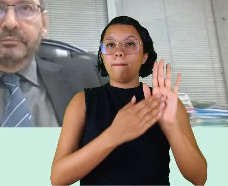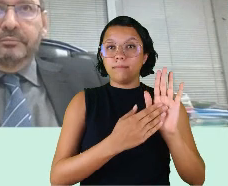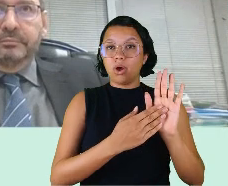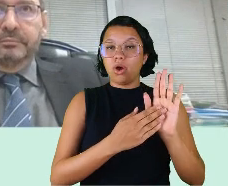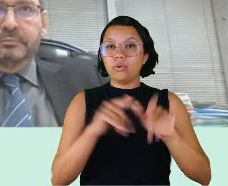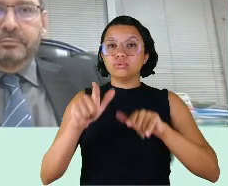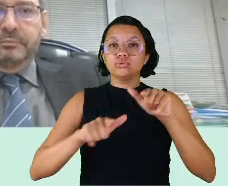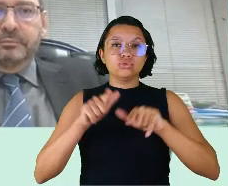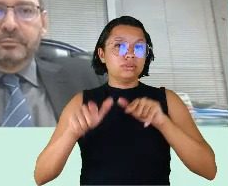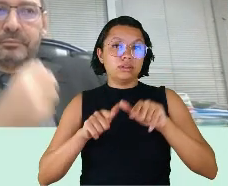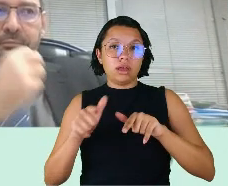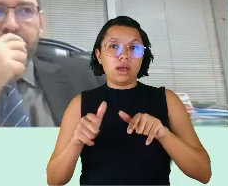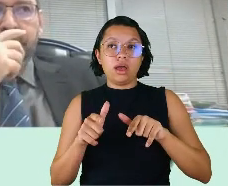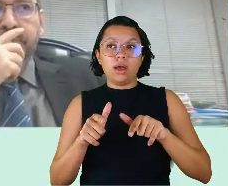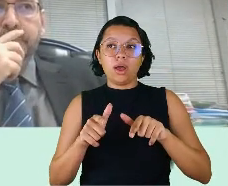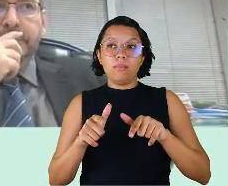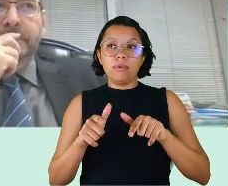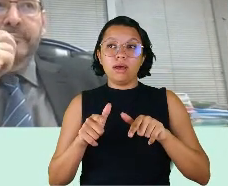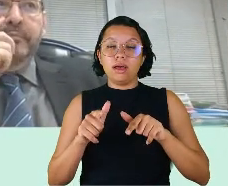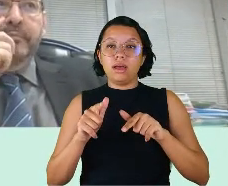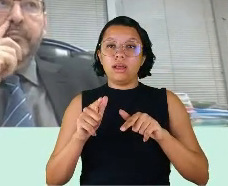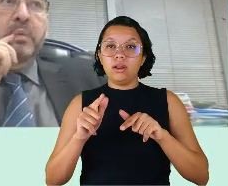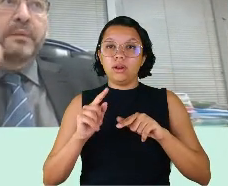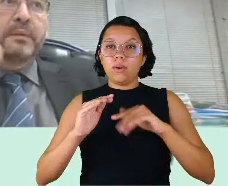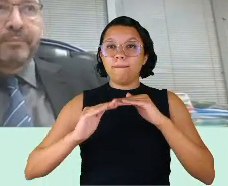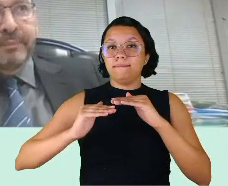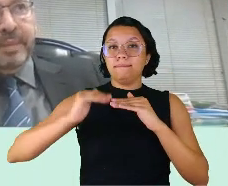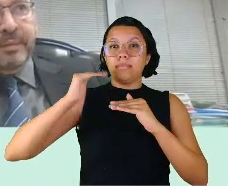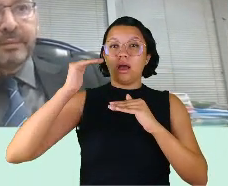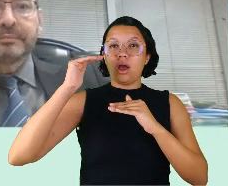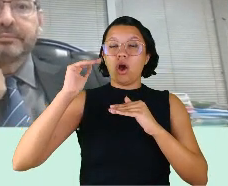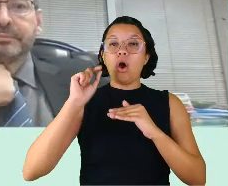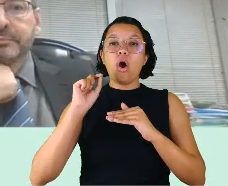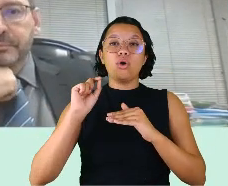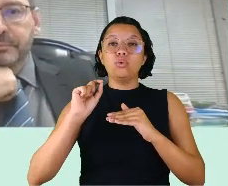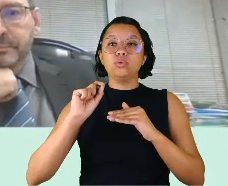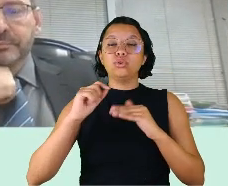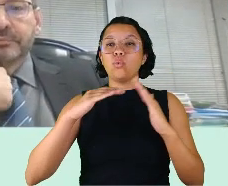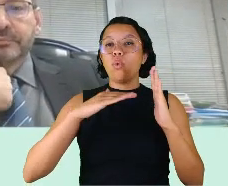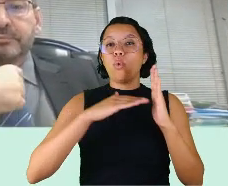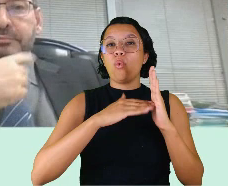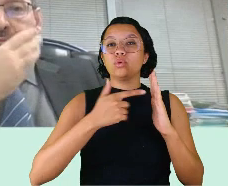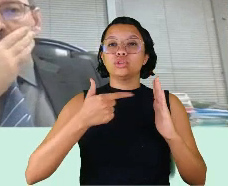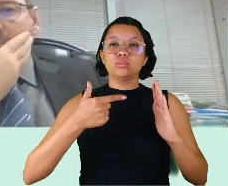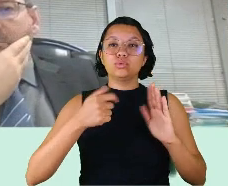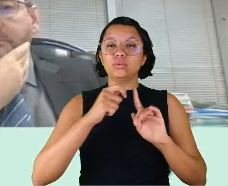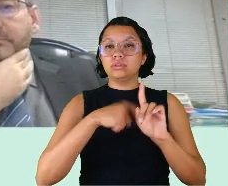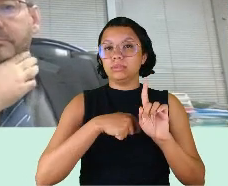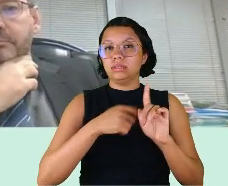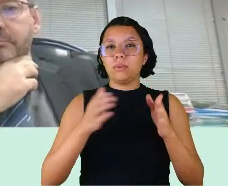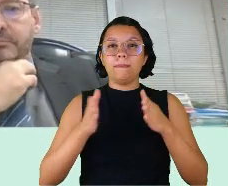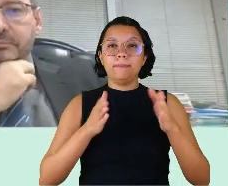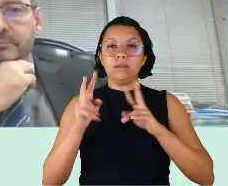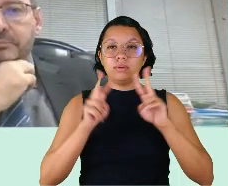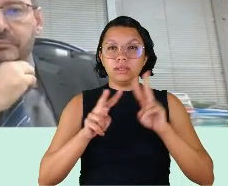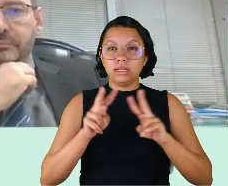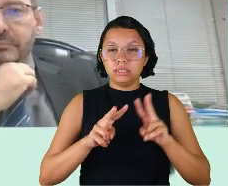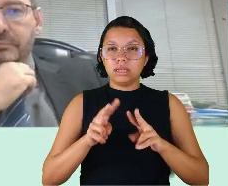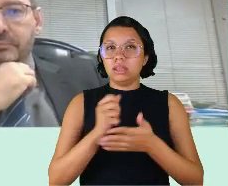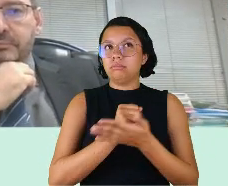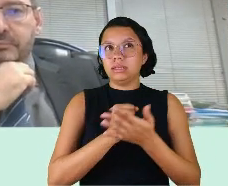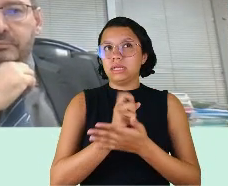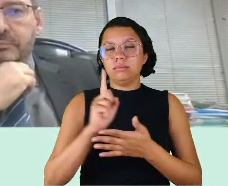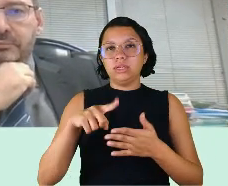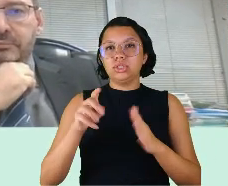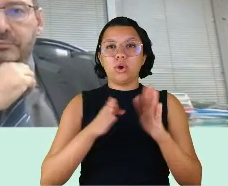de produtividade superior à dos últimos 12 meses, né? Então, o período que vai ser analisado basicamente